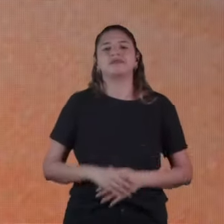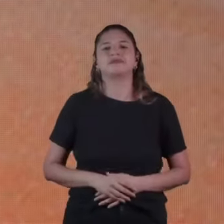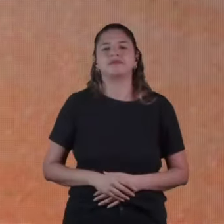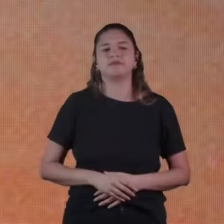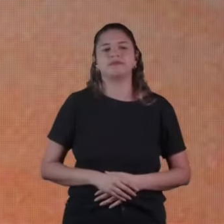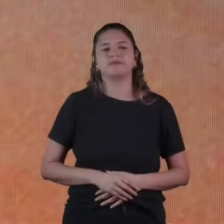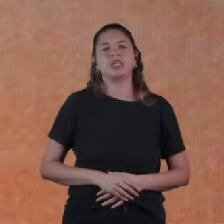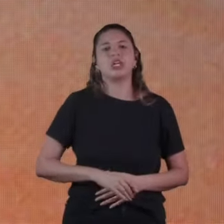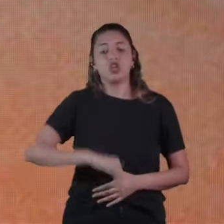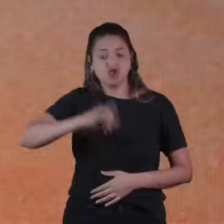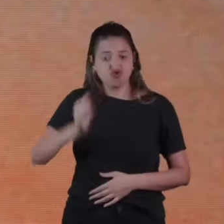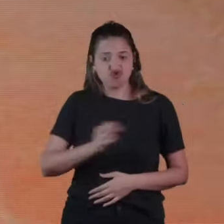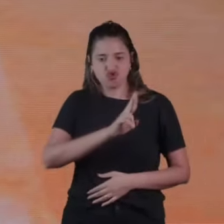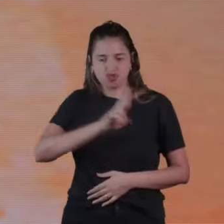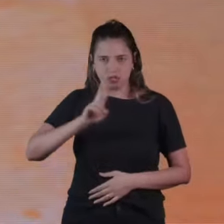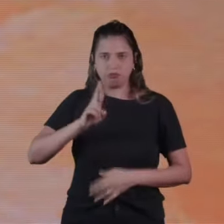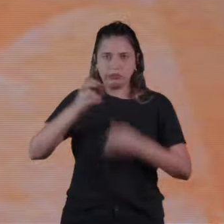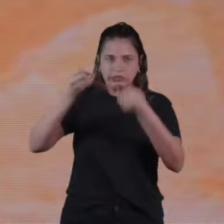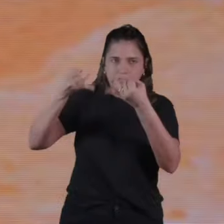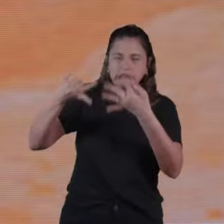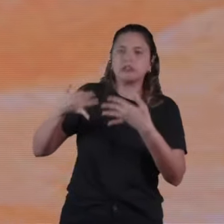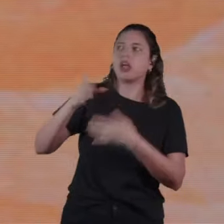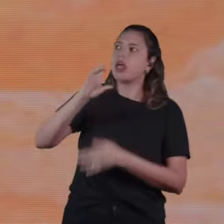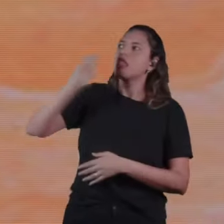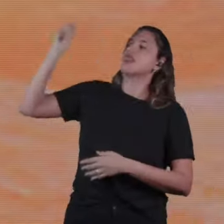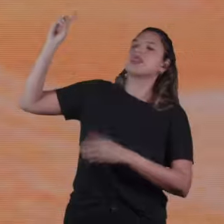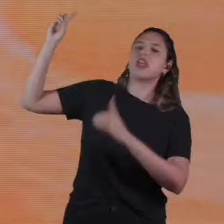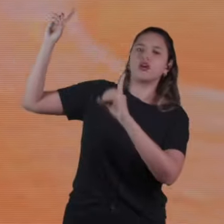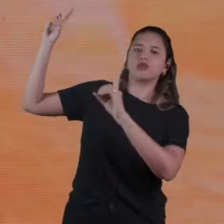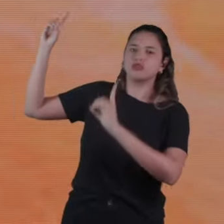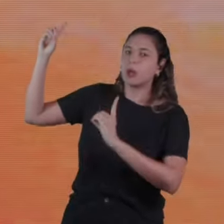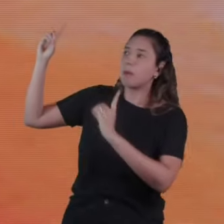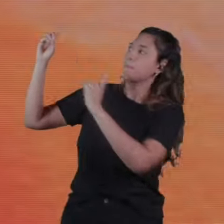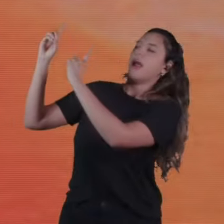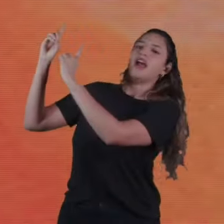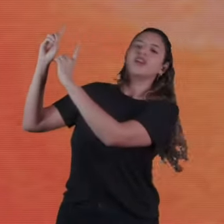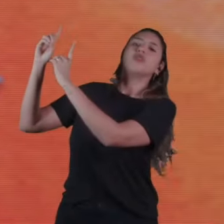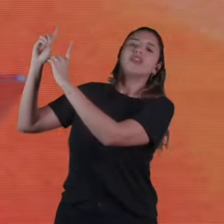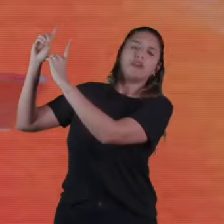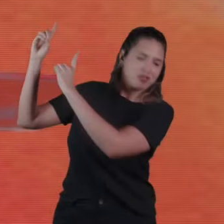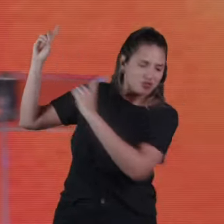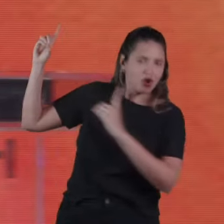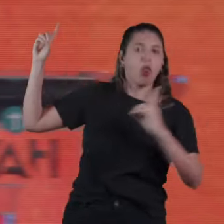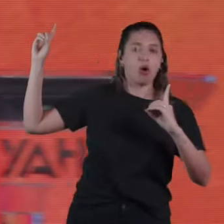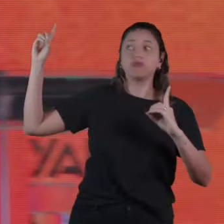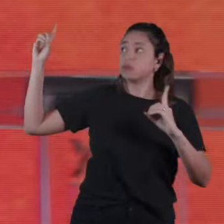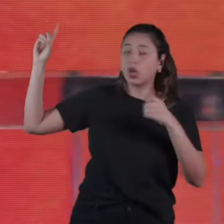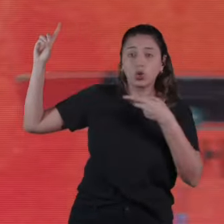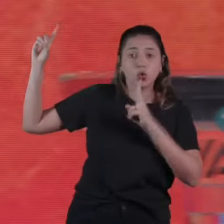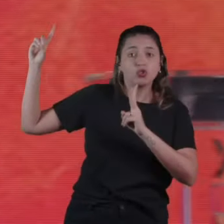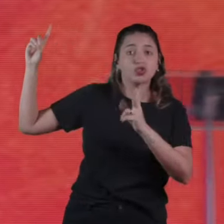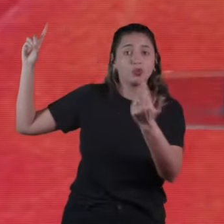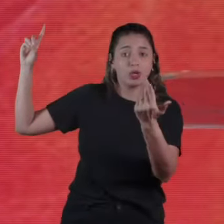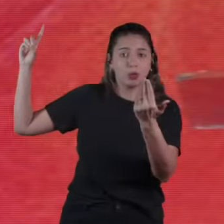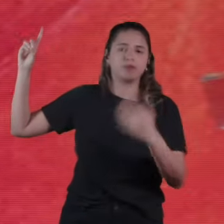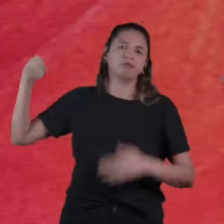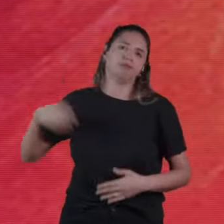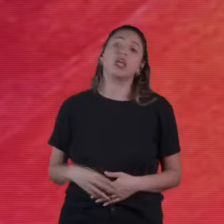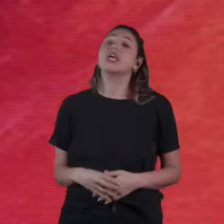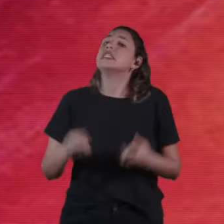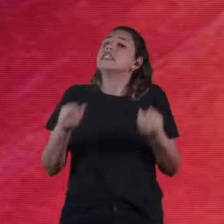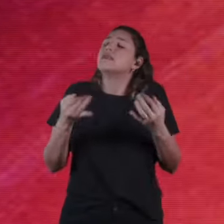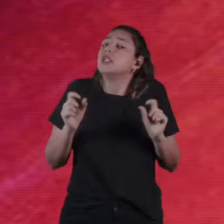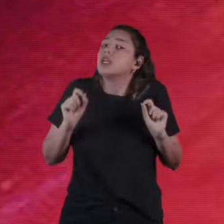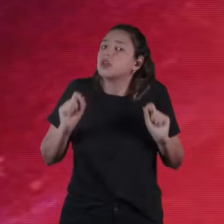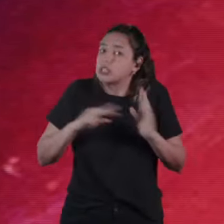Quando Jeremias está dizendo que Deus é Deus de perto e também de longe, ele está dizendo assim: não é só lá